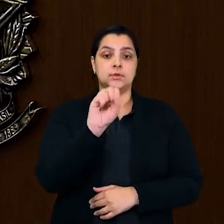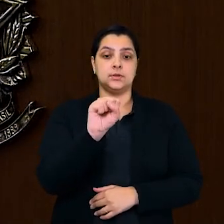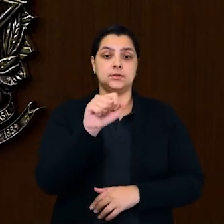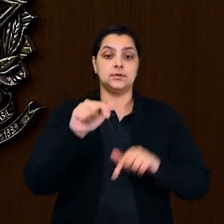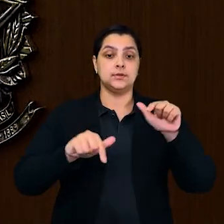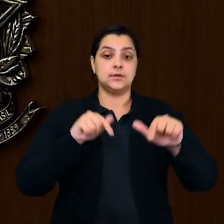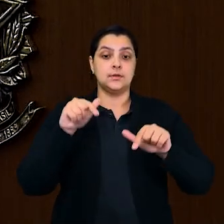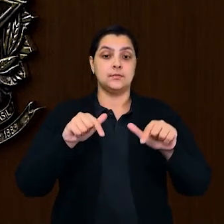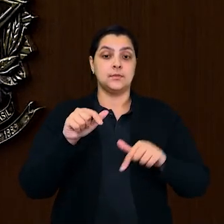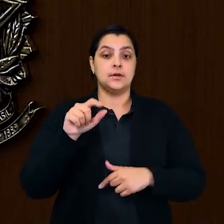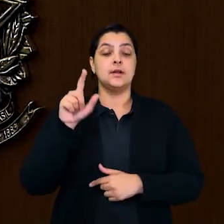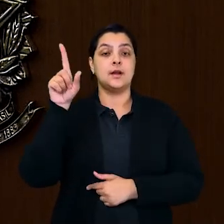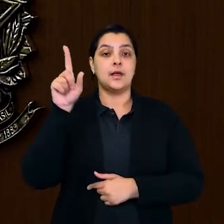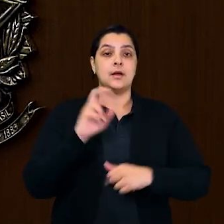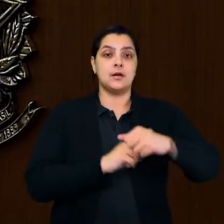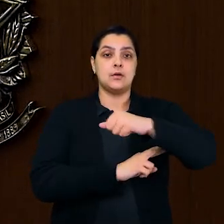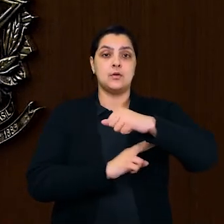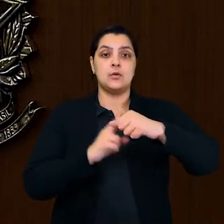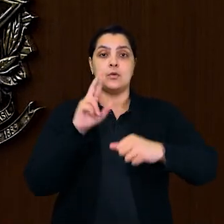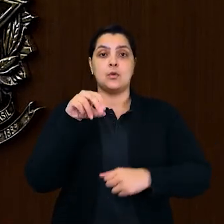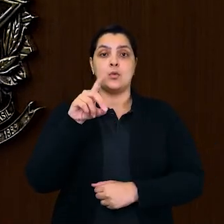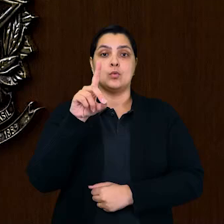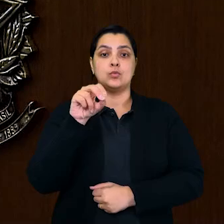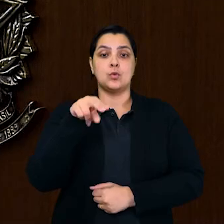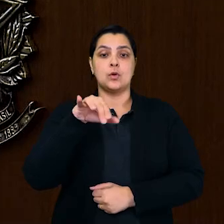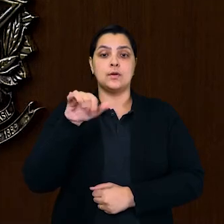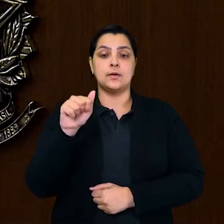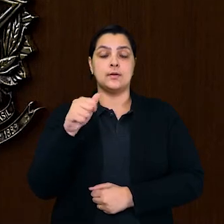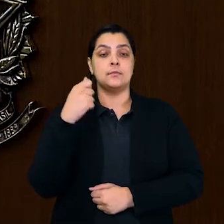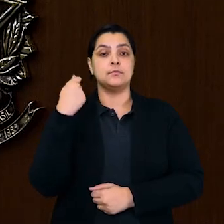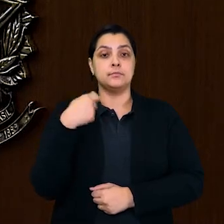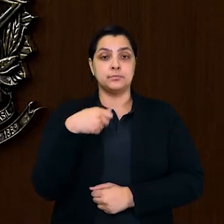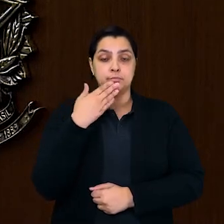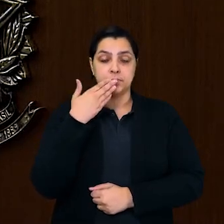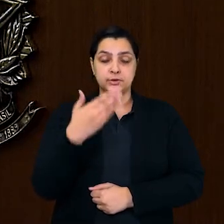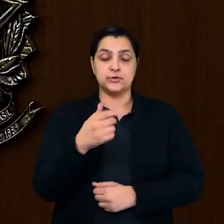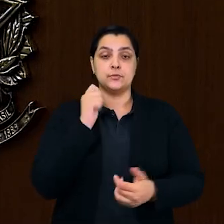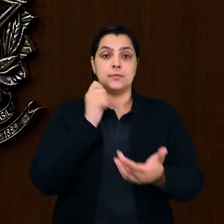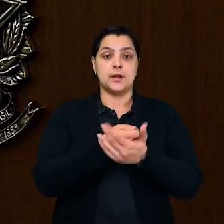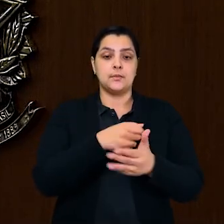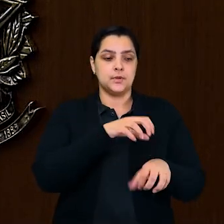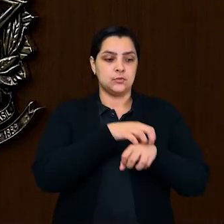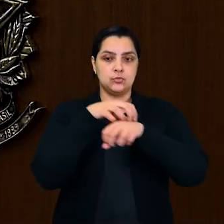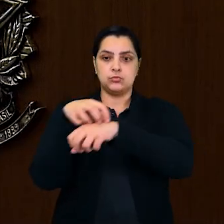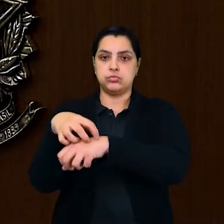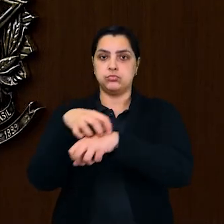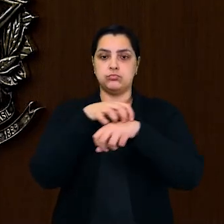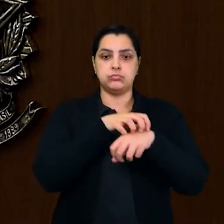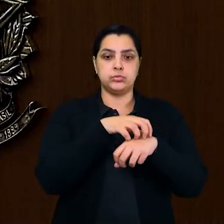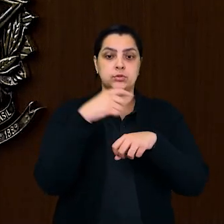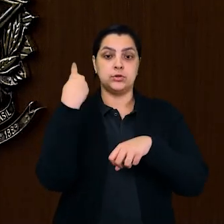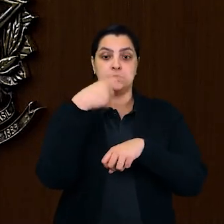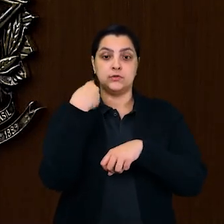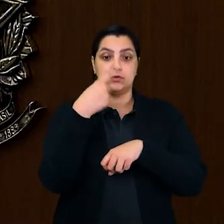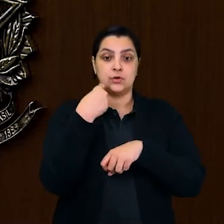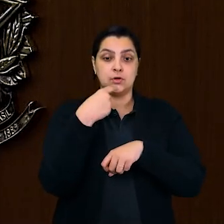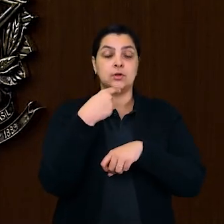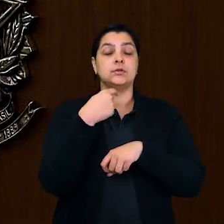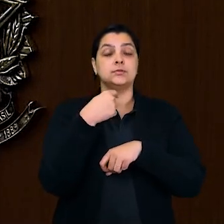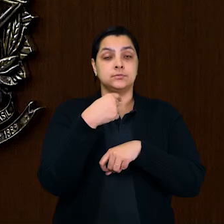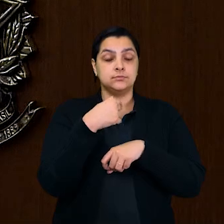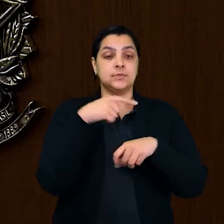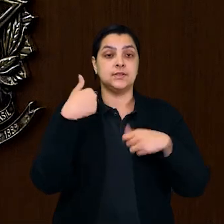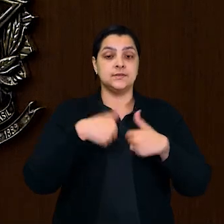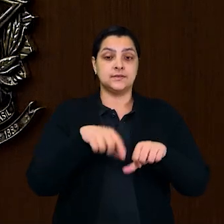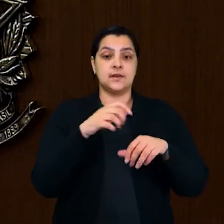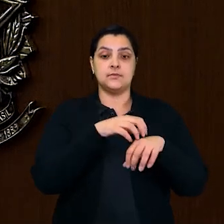exercia atividade em Porto Velho, Rondônia. Ela pediu o pagamento do período de deslocamento, ou seja, das horas e itinerary